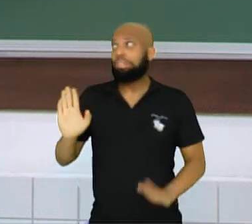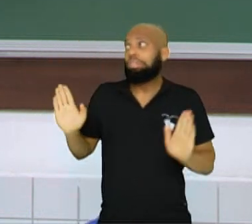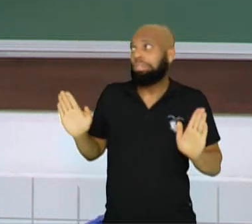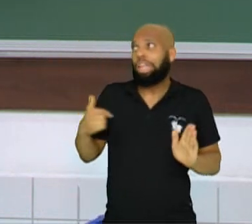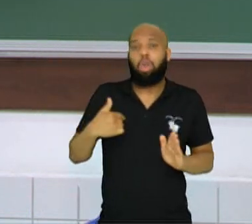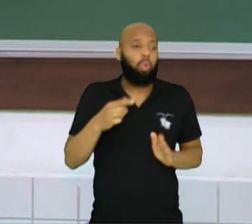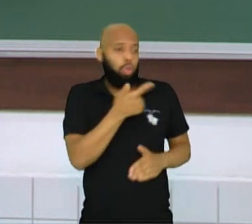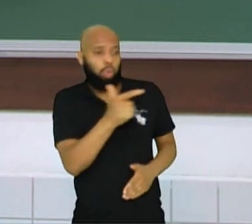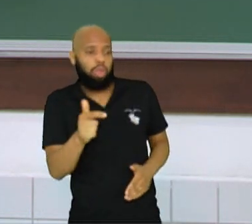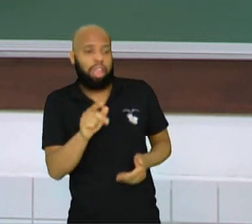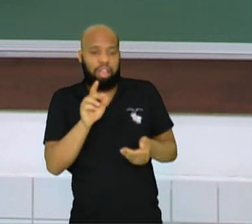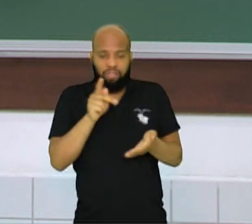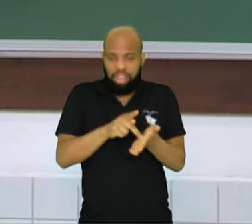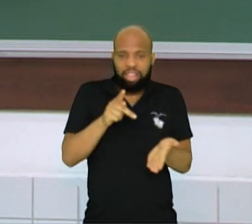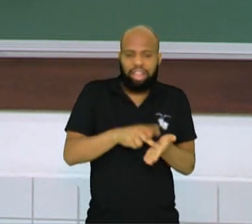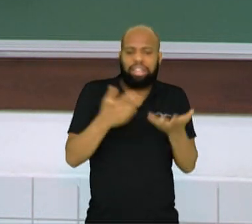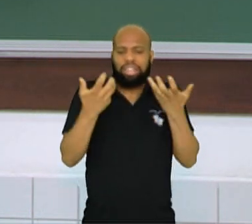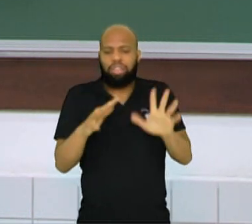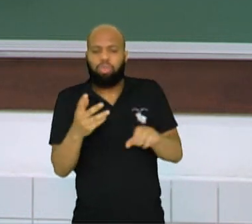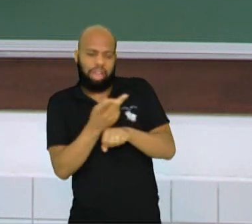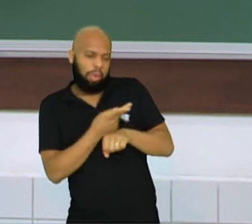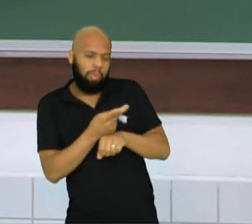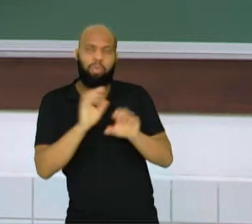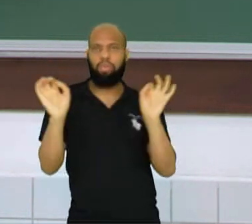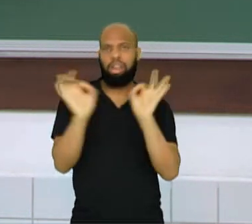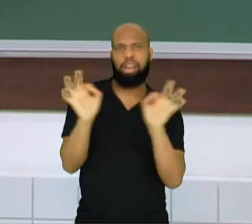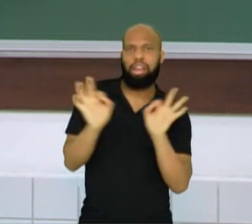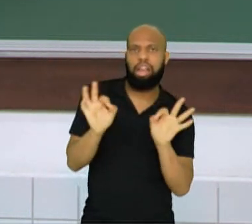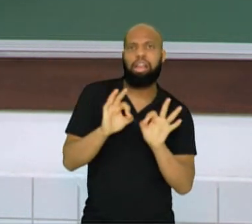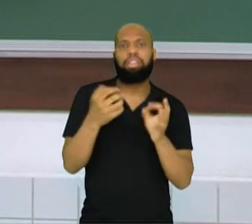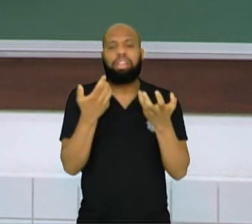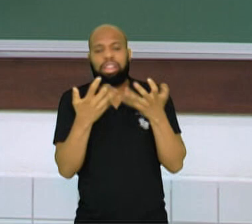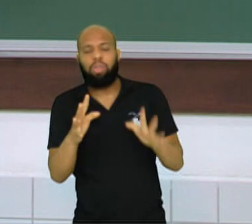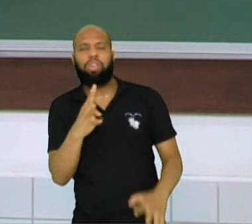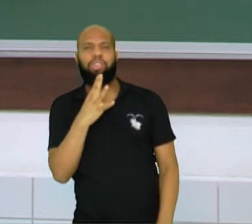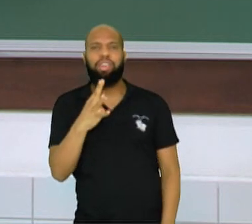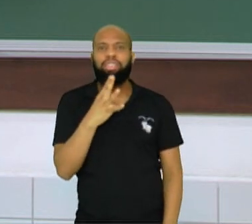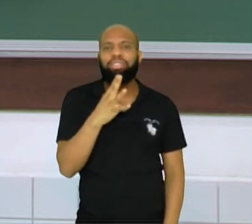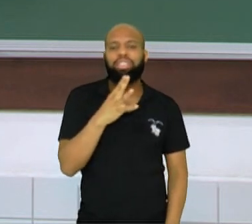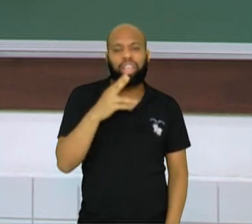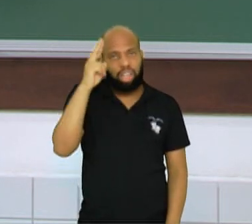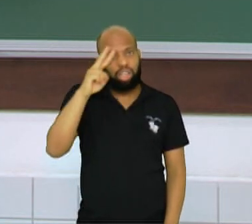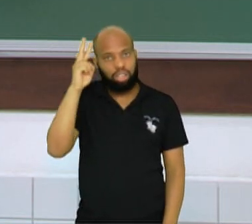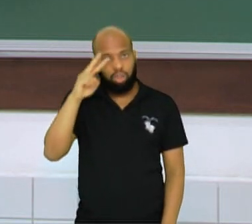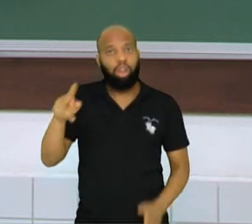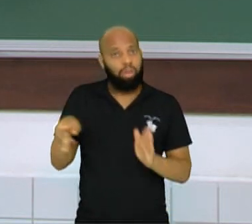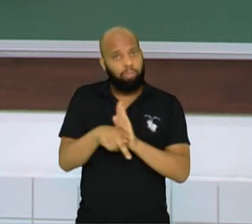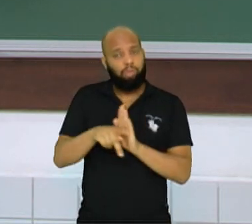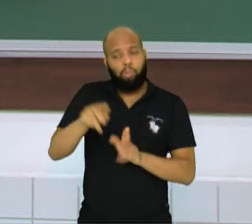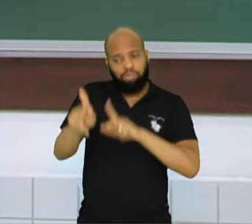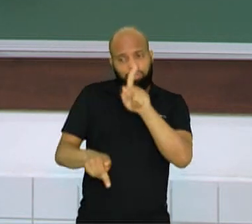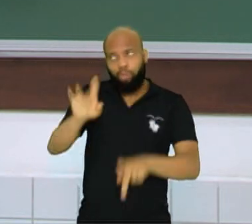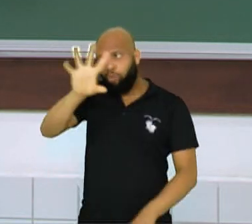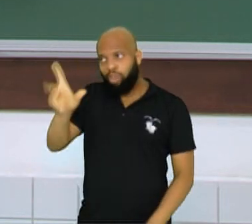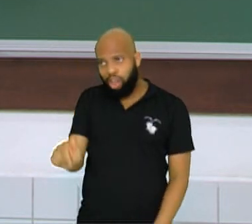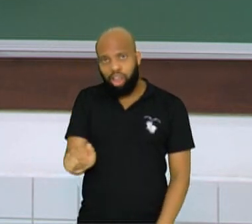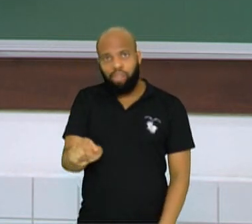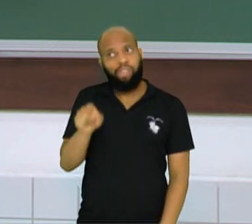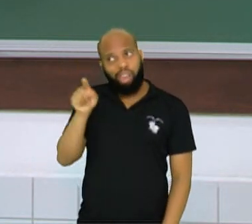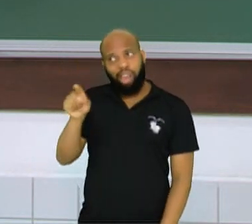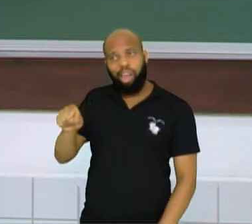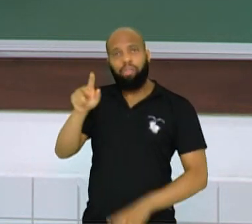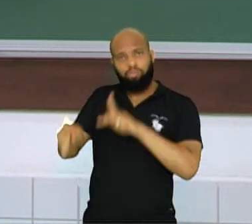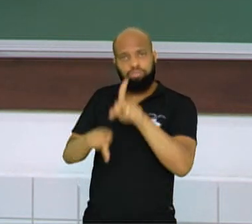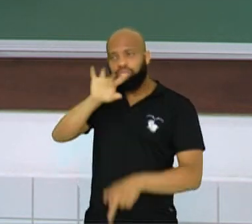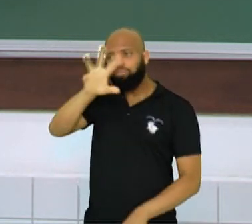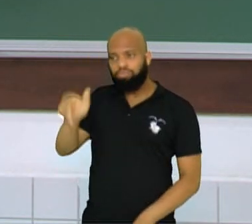e deixando de procurar e conhecer a história do povo africano. E é o povo africano